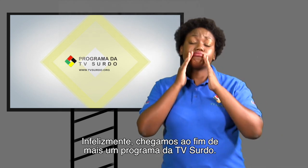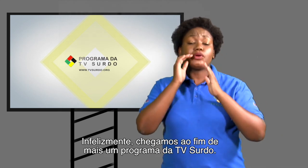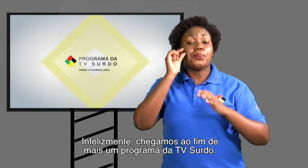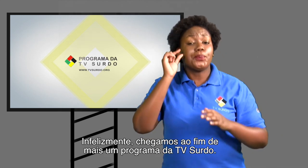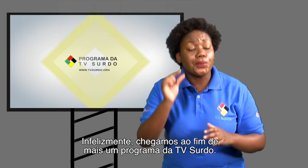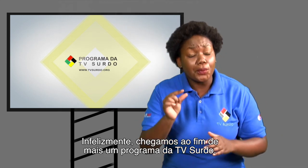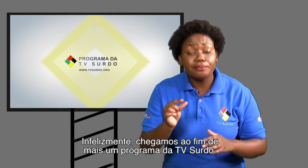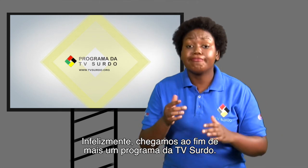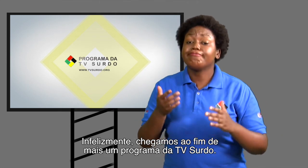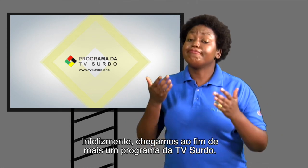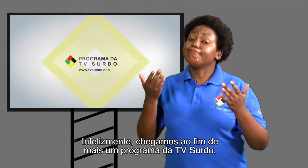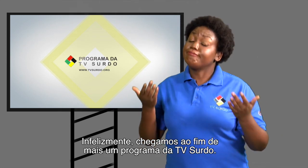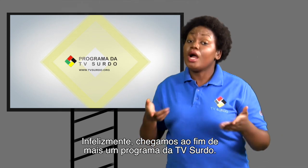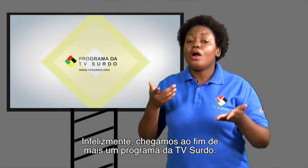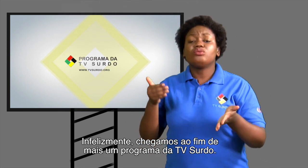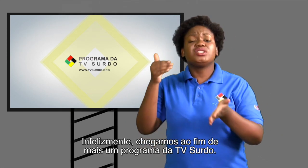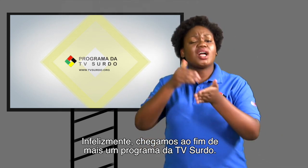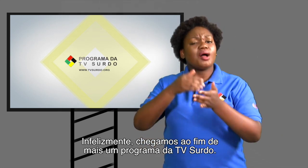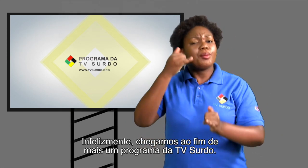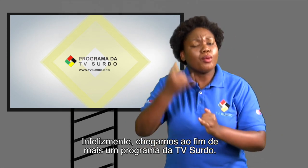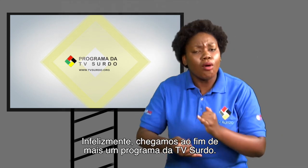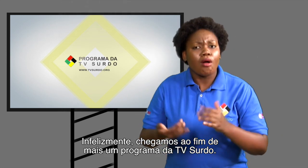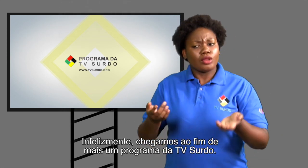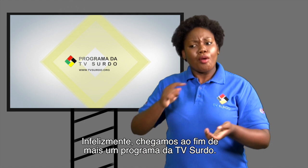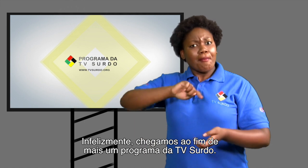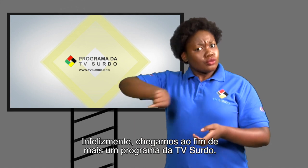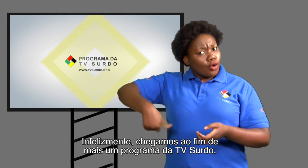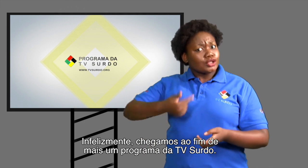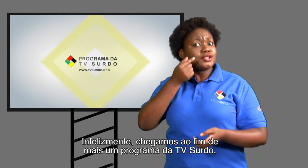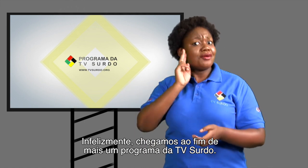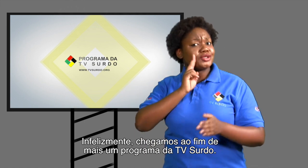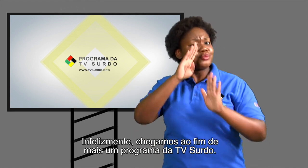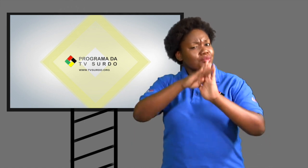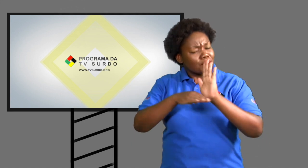Infelizmente, chegamos ao fim de mais um programa da TV Surto.